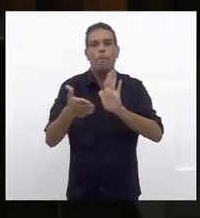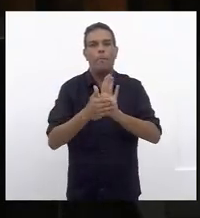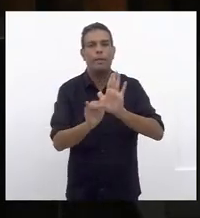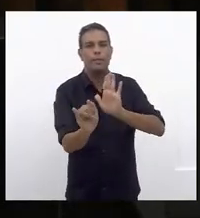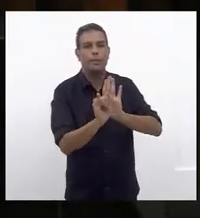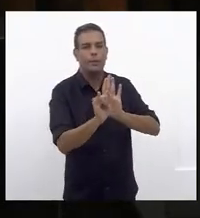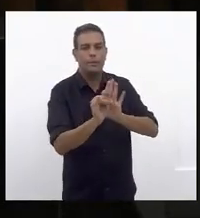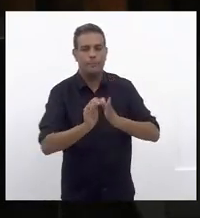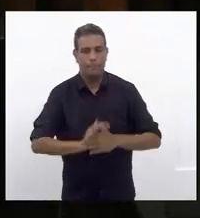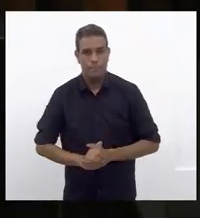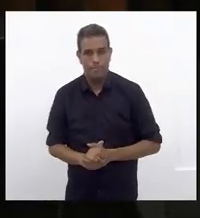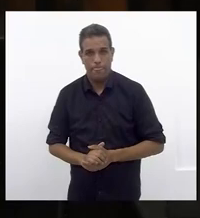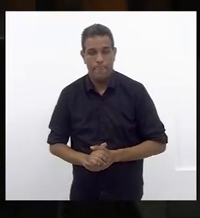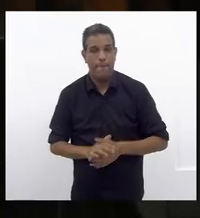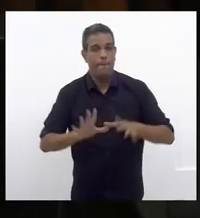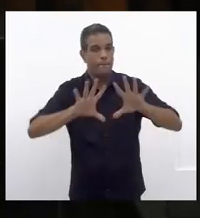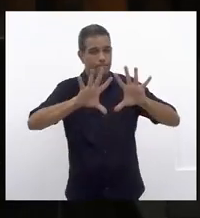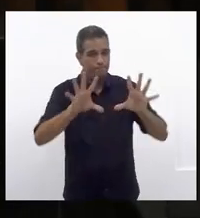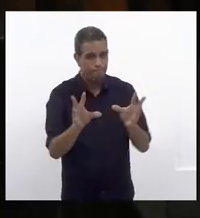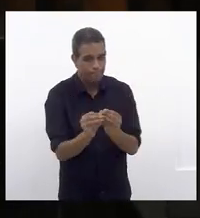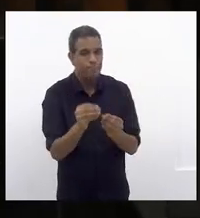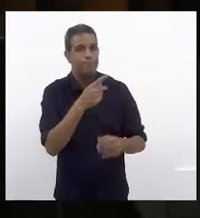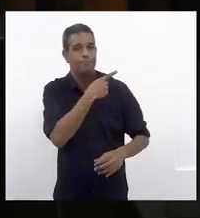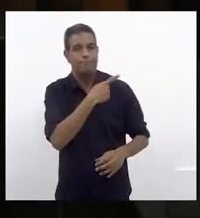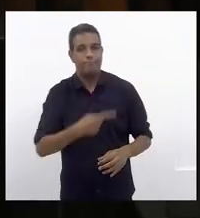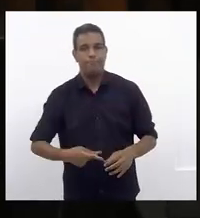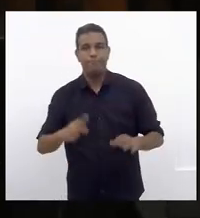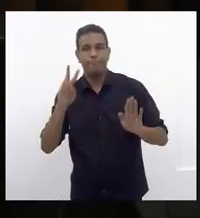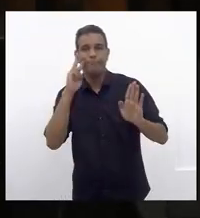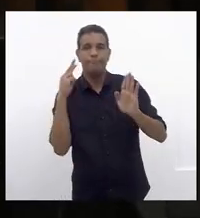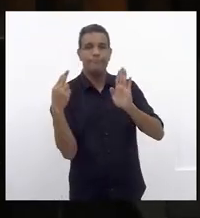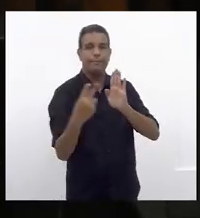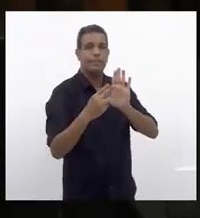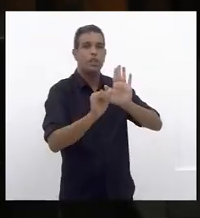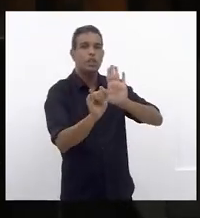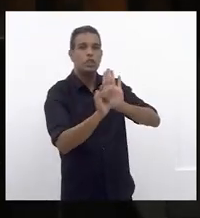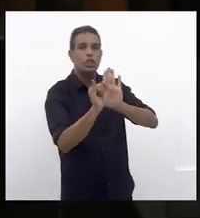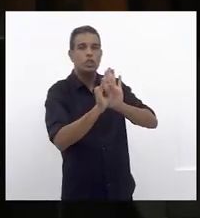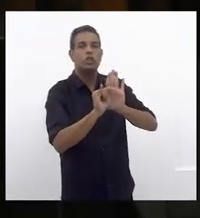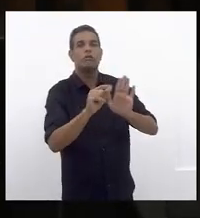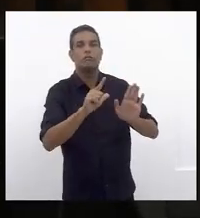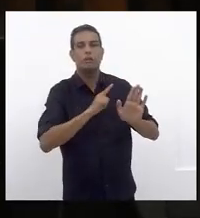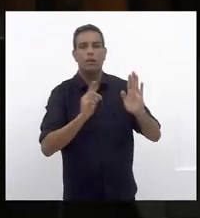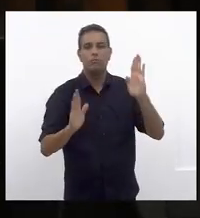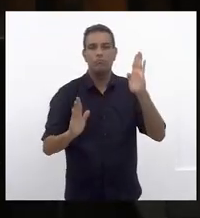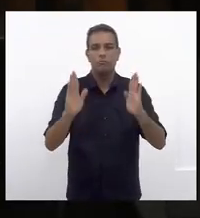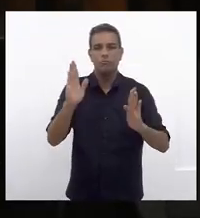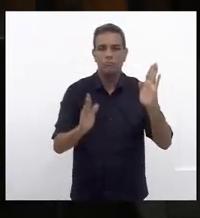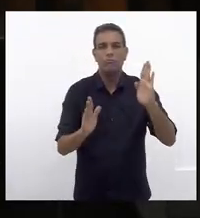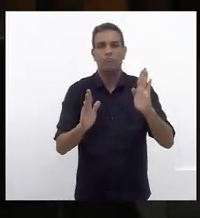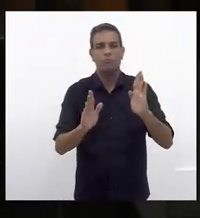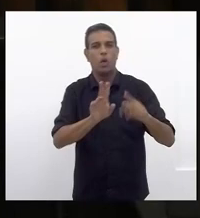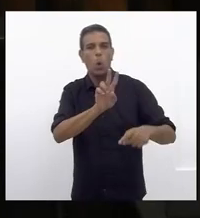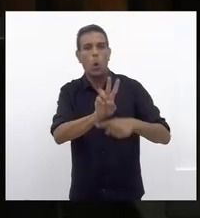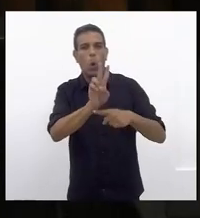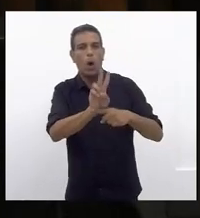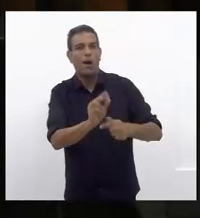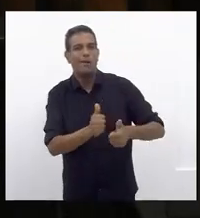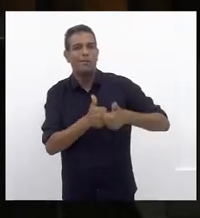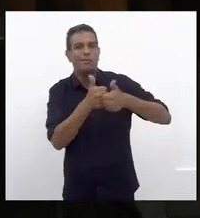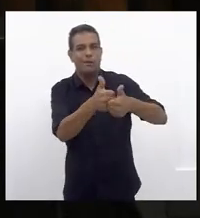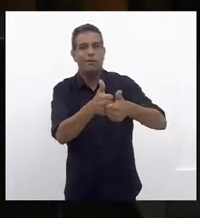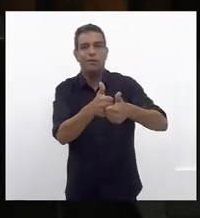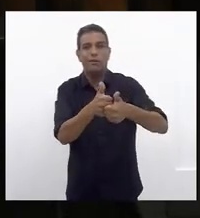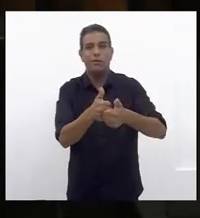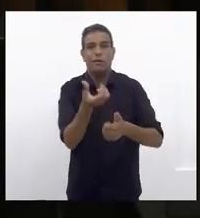Para concluir? Concluindo, senhora presidente. Pode ir no edital e verificar que o prazo da operação assistida era